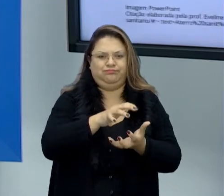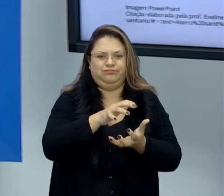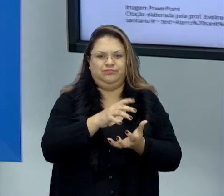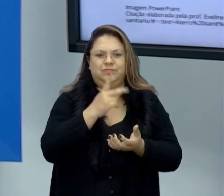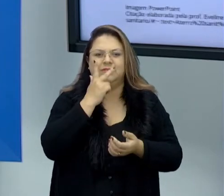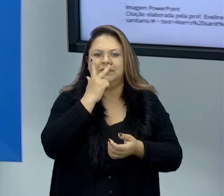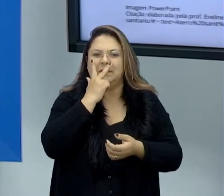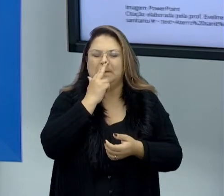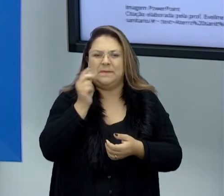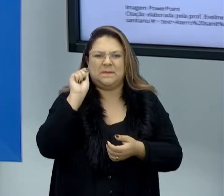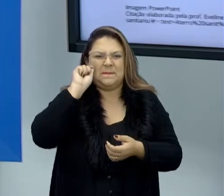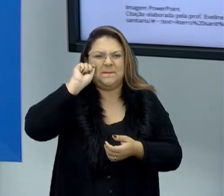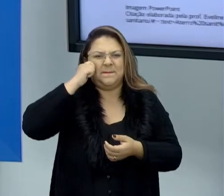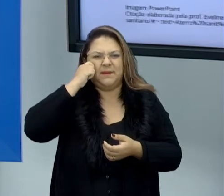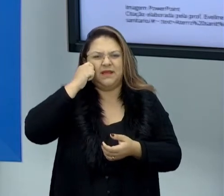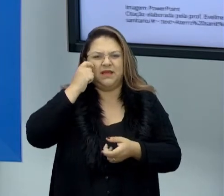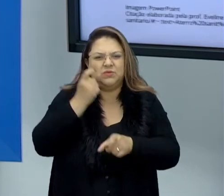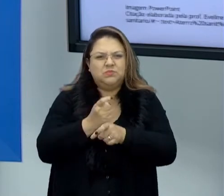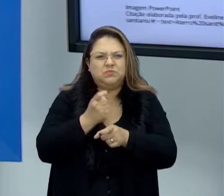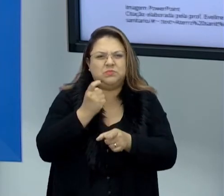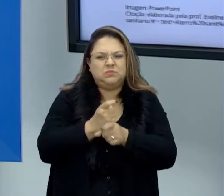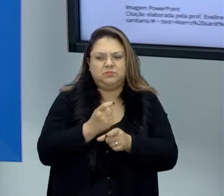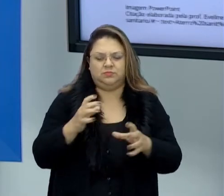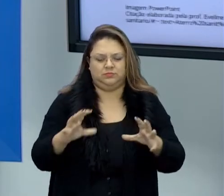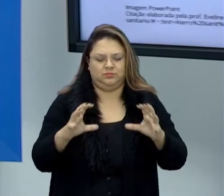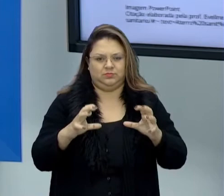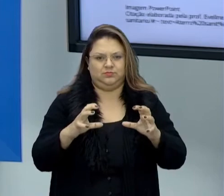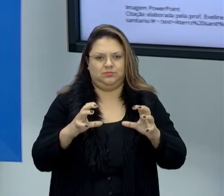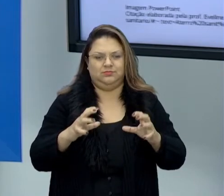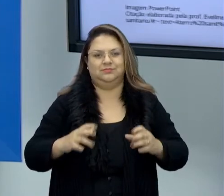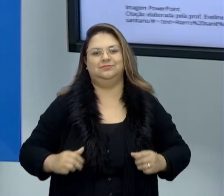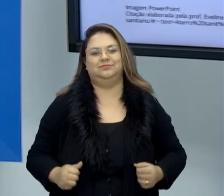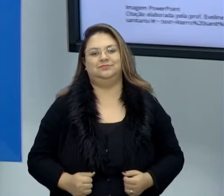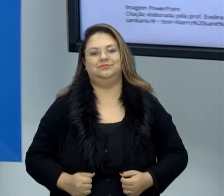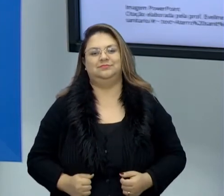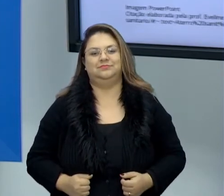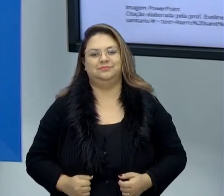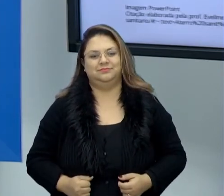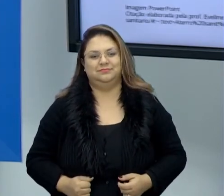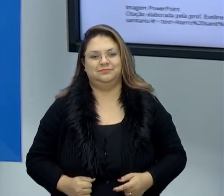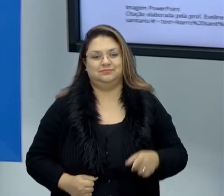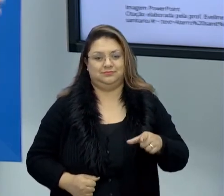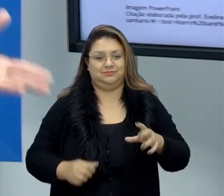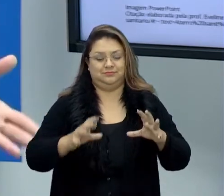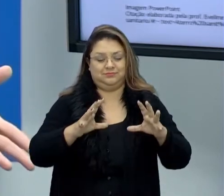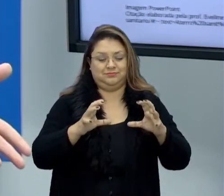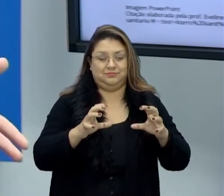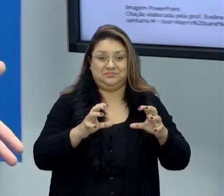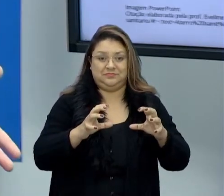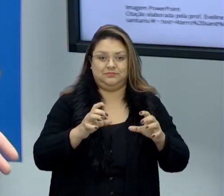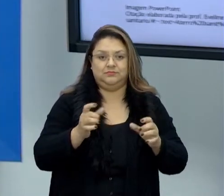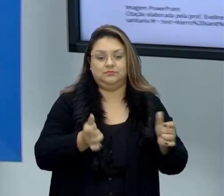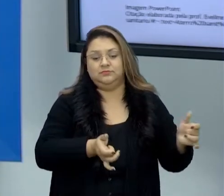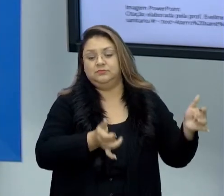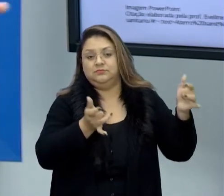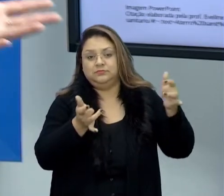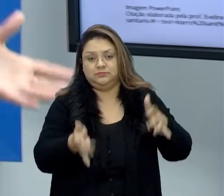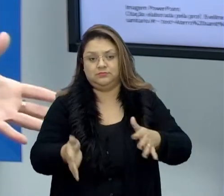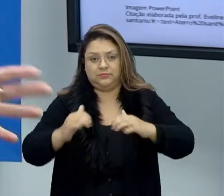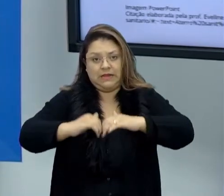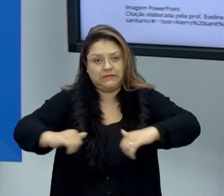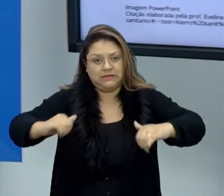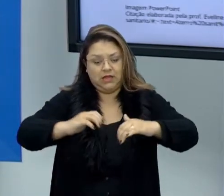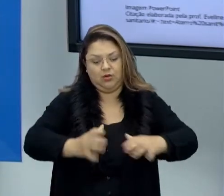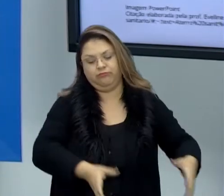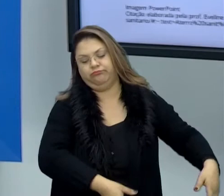uma torta negra ali, que ele é rico em matéria orgânica. Né? Ou esse torta ou é descartada no aterro, né?